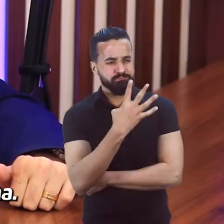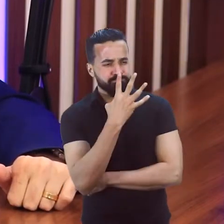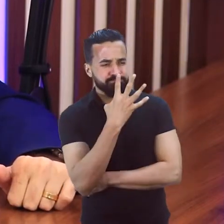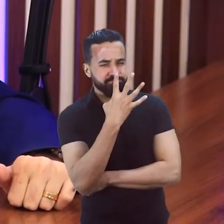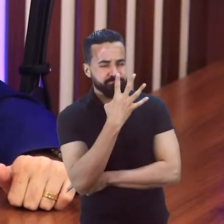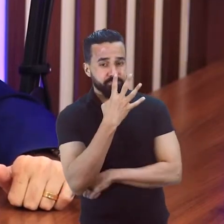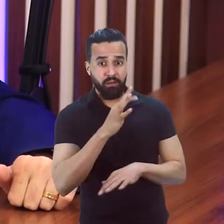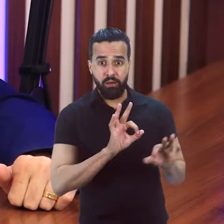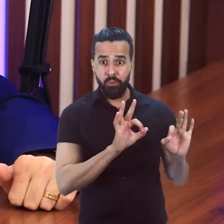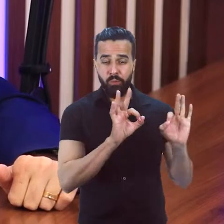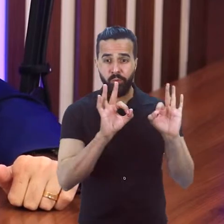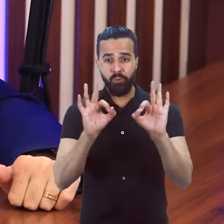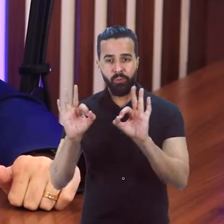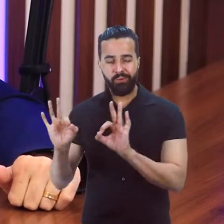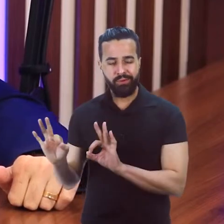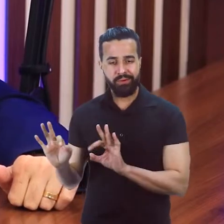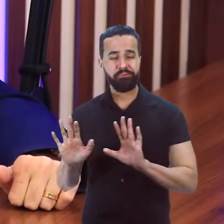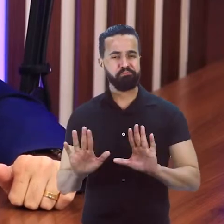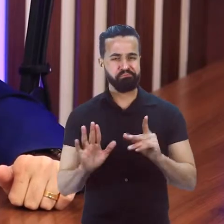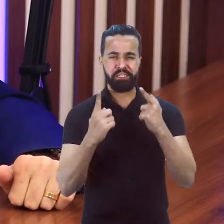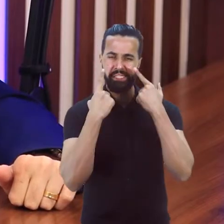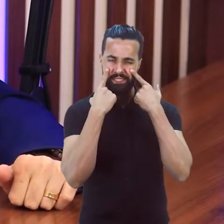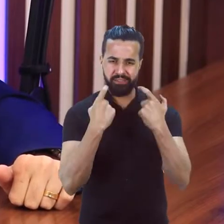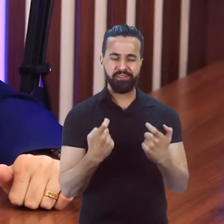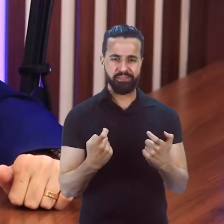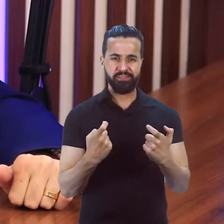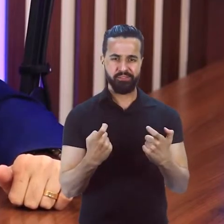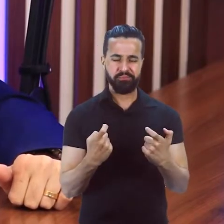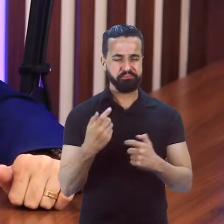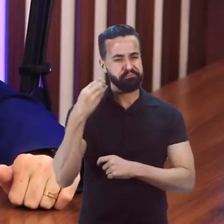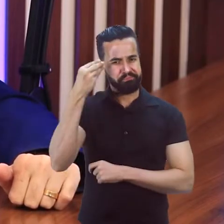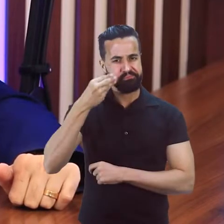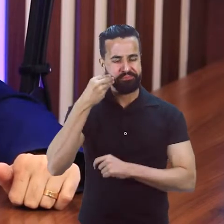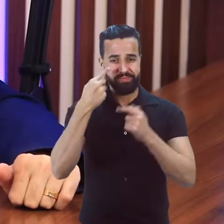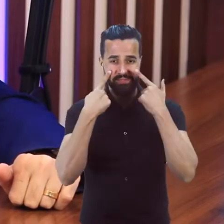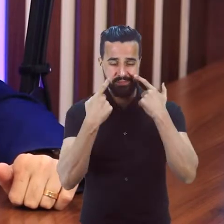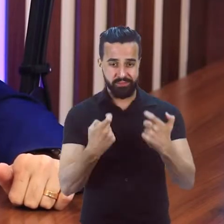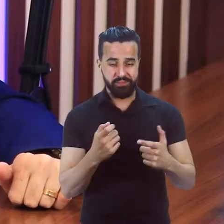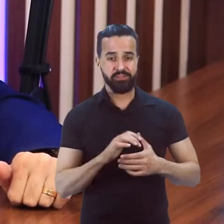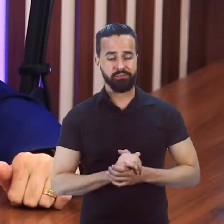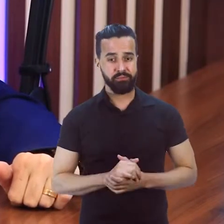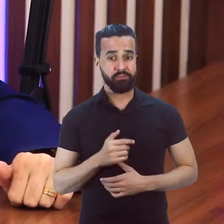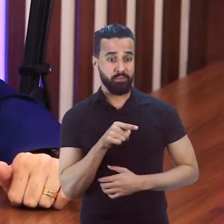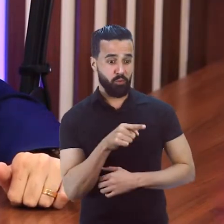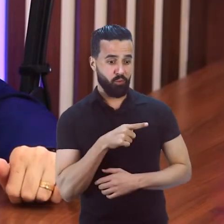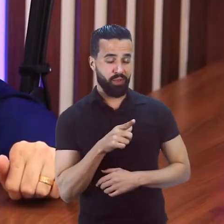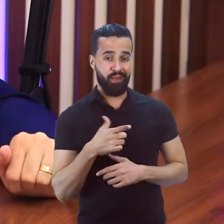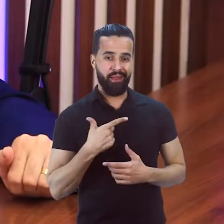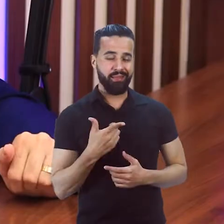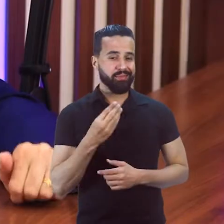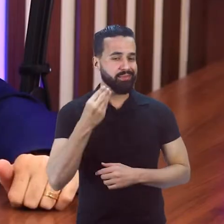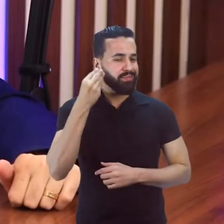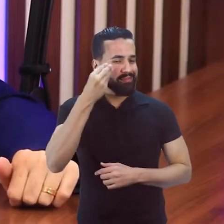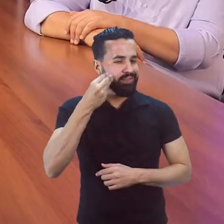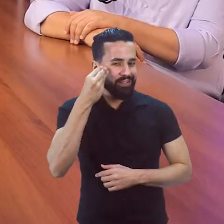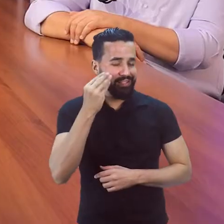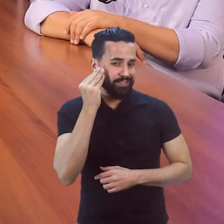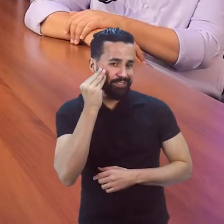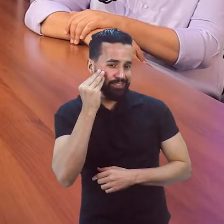muito bacana. Apesar de ter feito essa atuação na área penal, eu nunca quis atuar na área